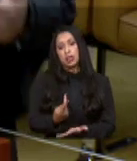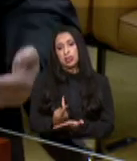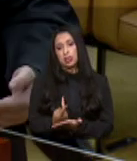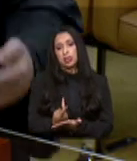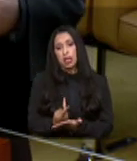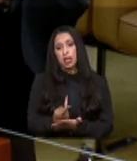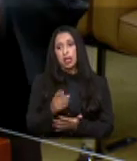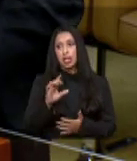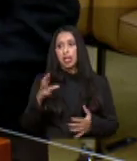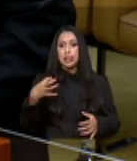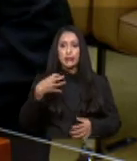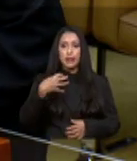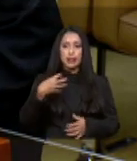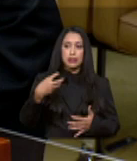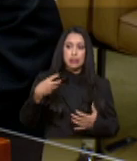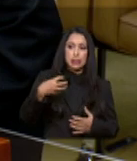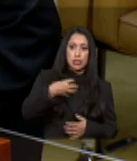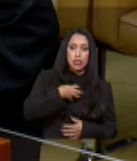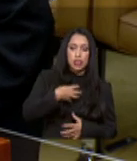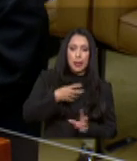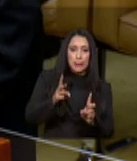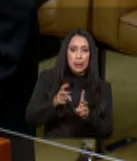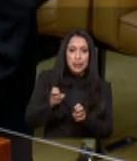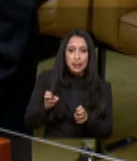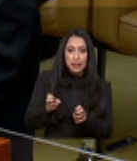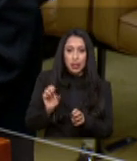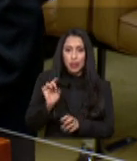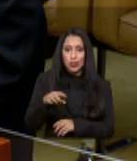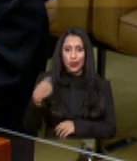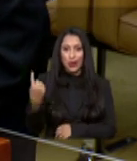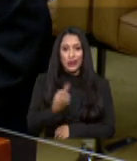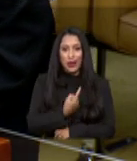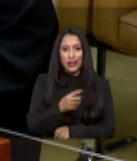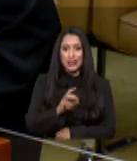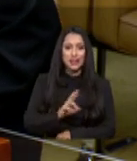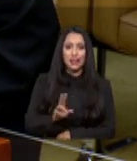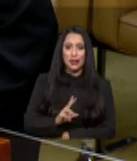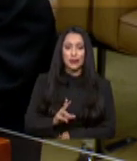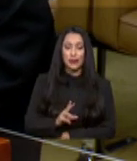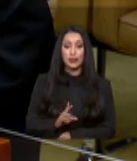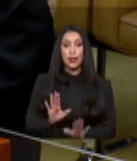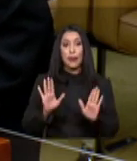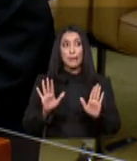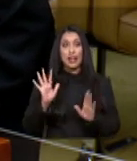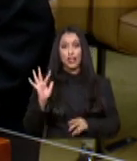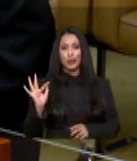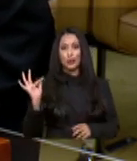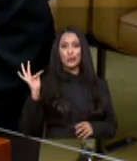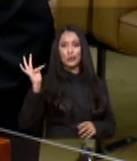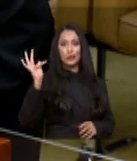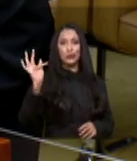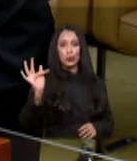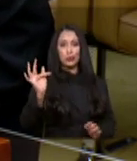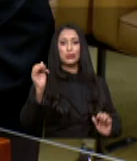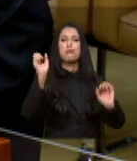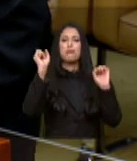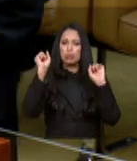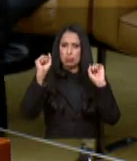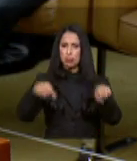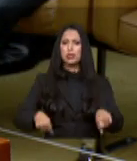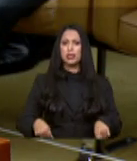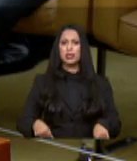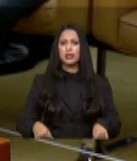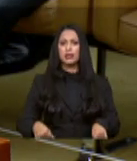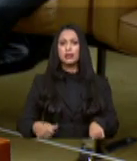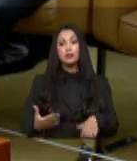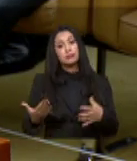não serão sentidos apenas por nós, mas sim para a construção de um amanhã possível.